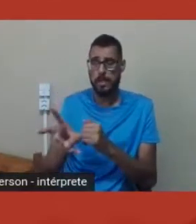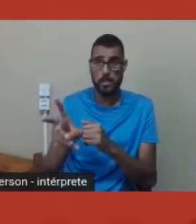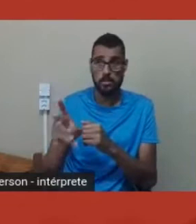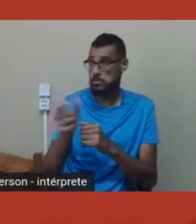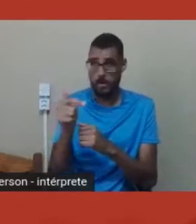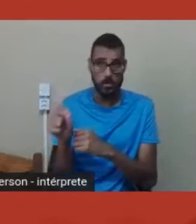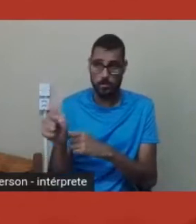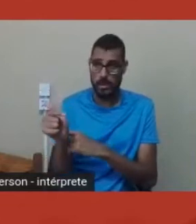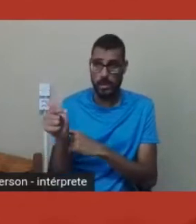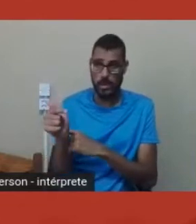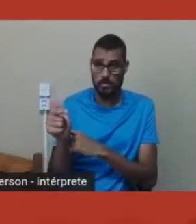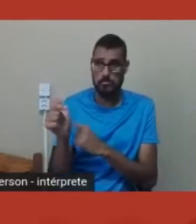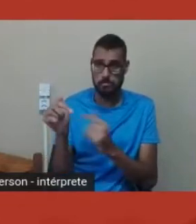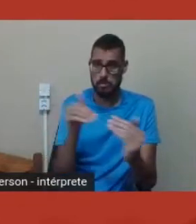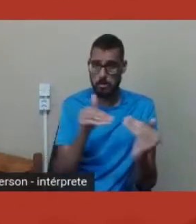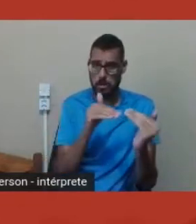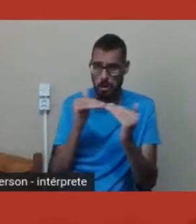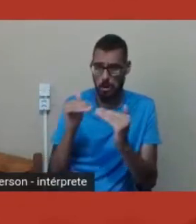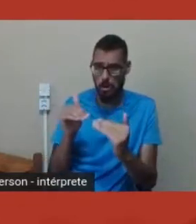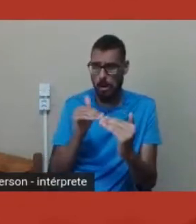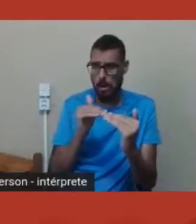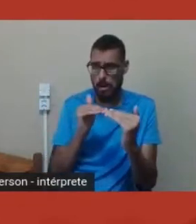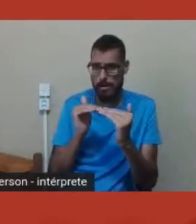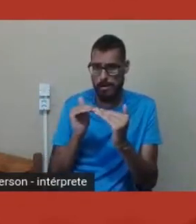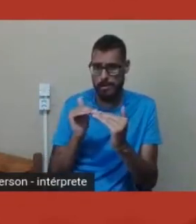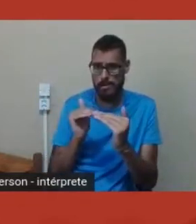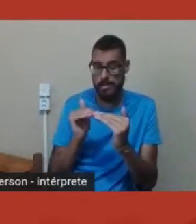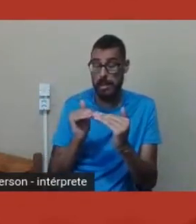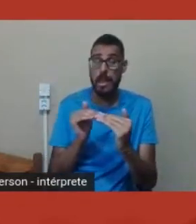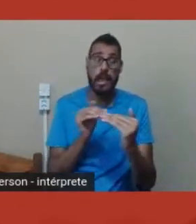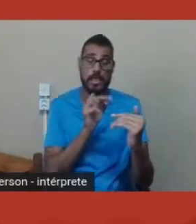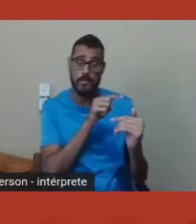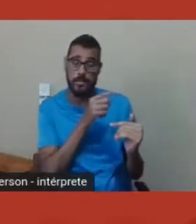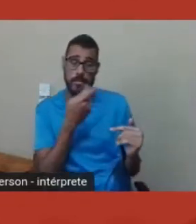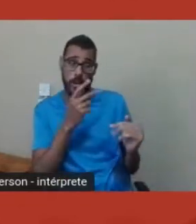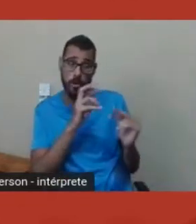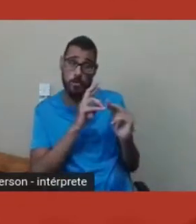Ele pode Não foi bem isso que você falou.